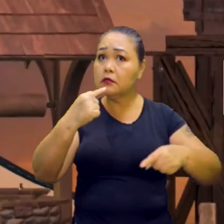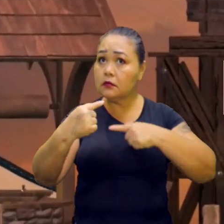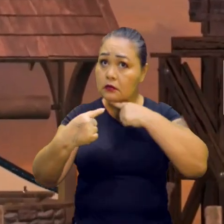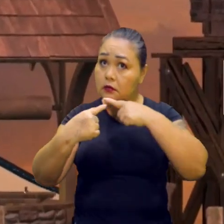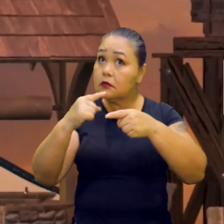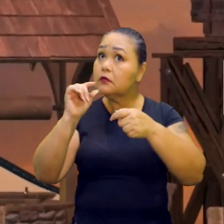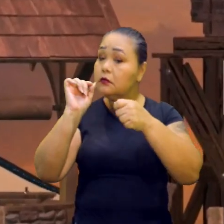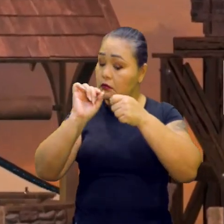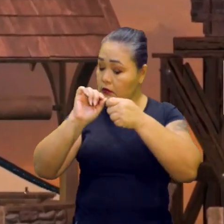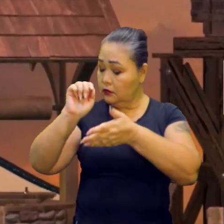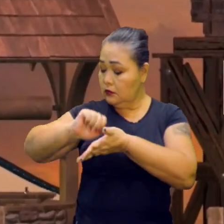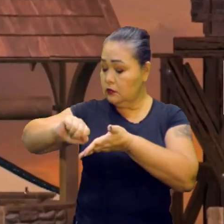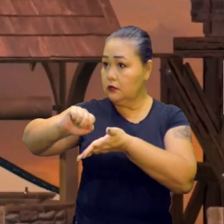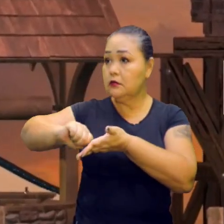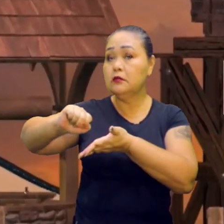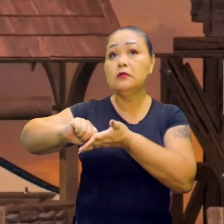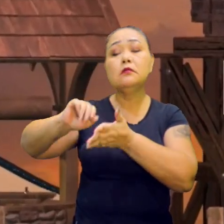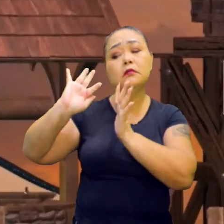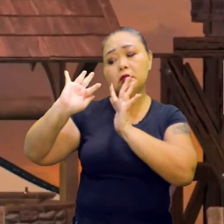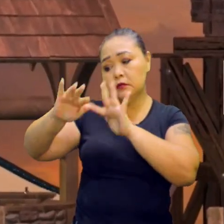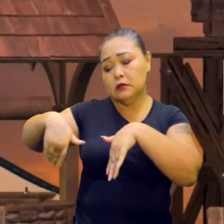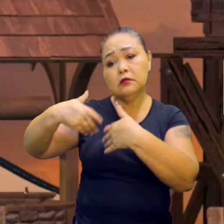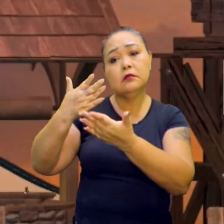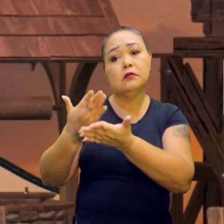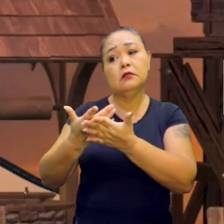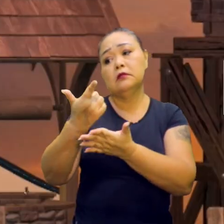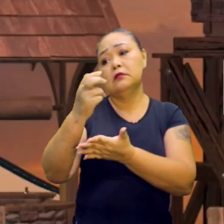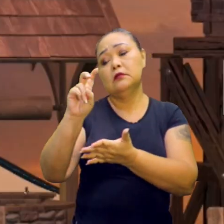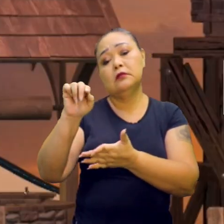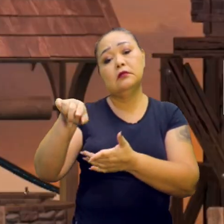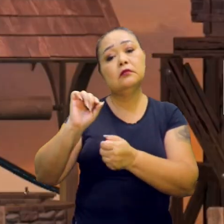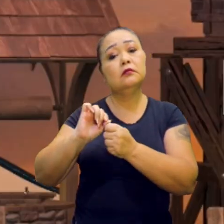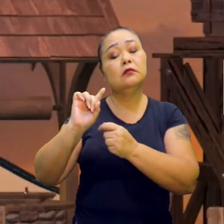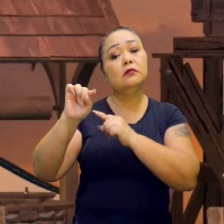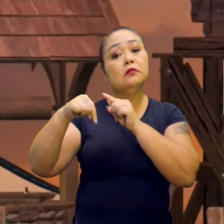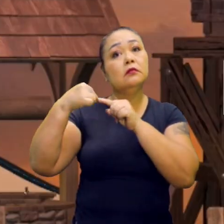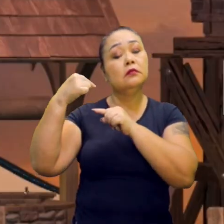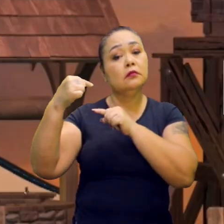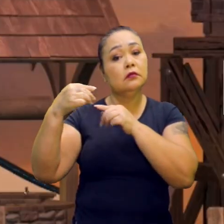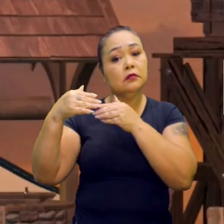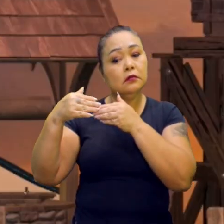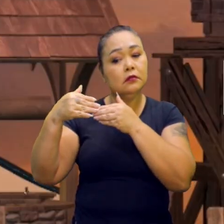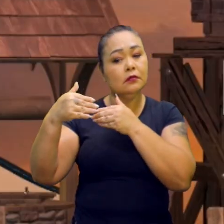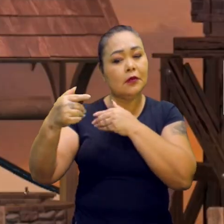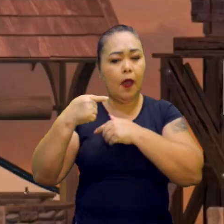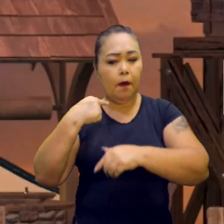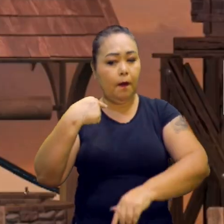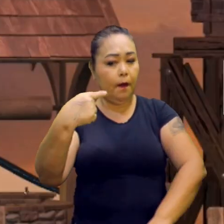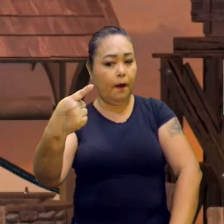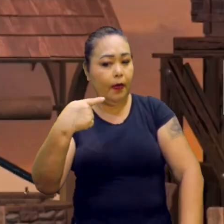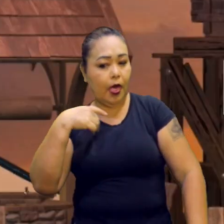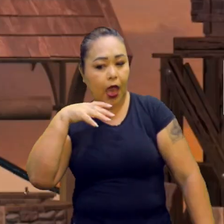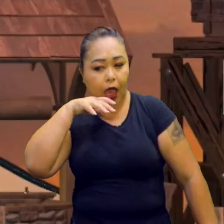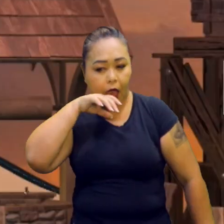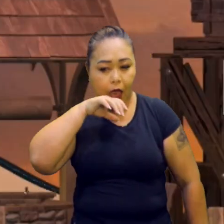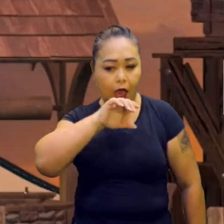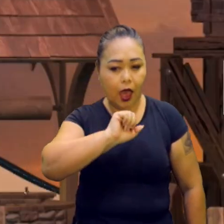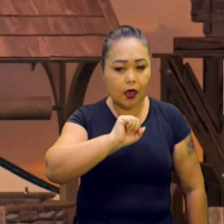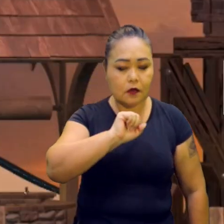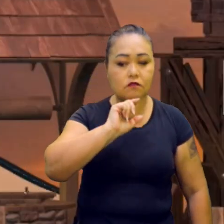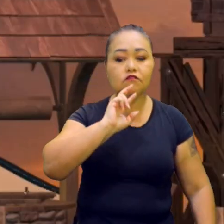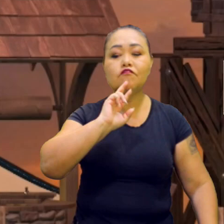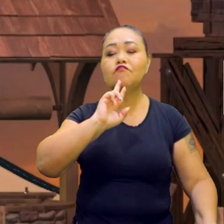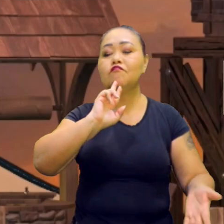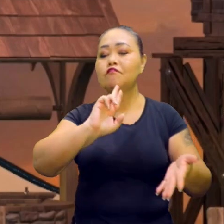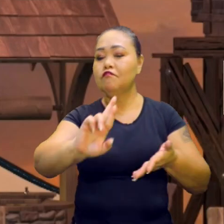que a gente finalizar essa aula 25.1, nós vamos iniciar aquele bate-bola, jogo rápido, onde vamos sanar todas as dúvidas, porque